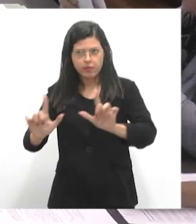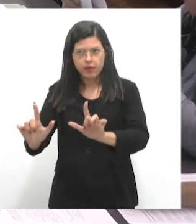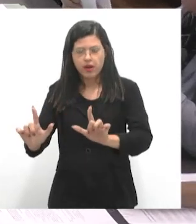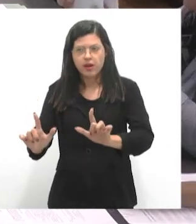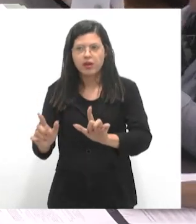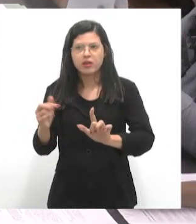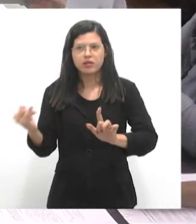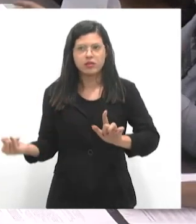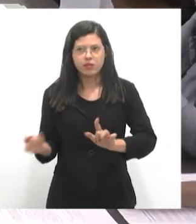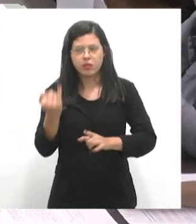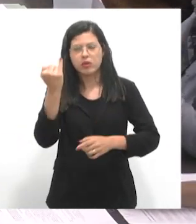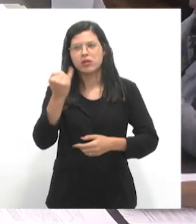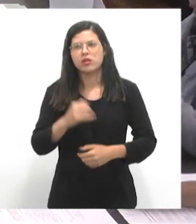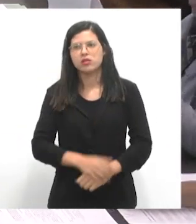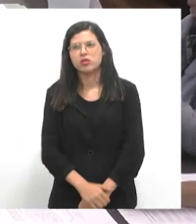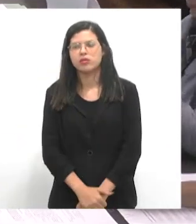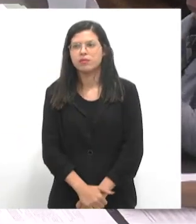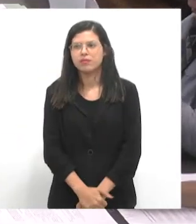são fundamentais.